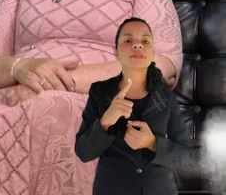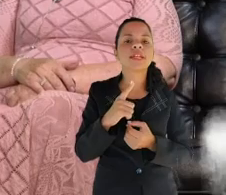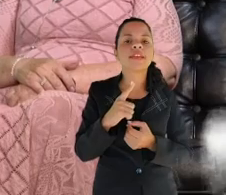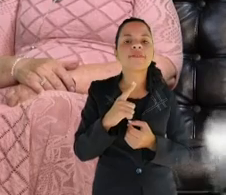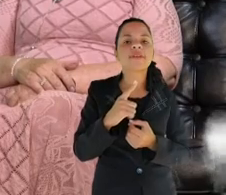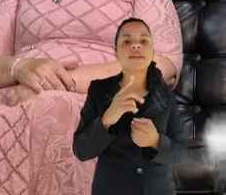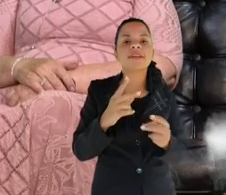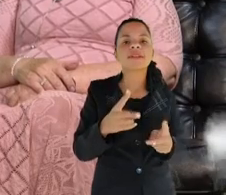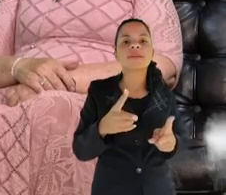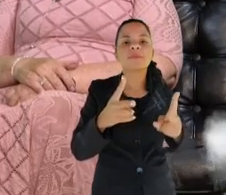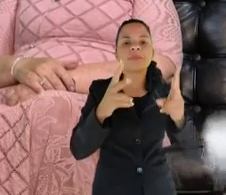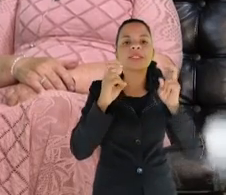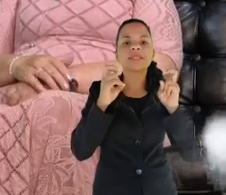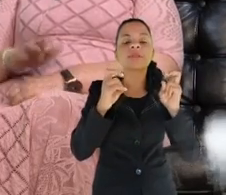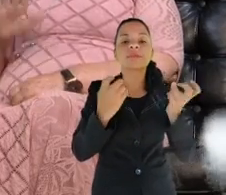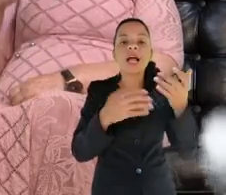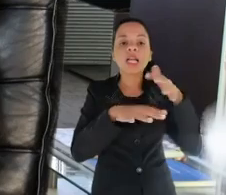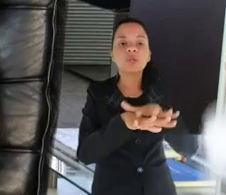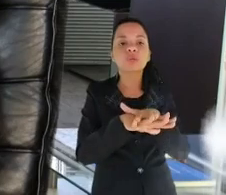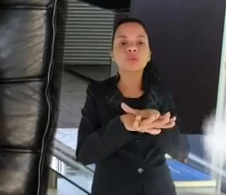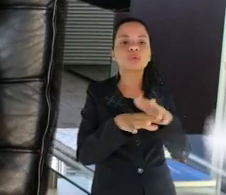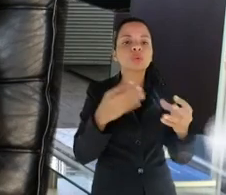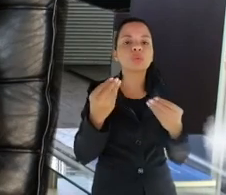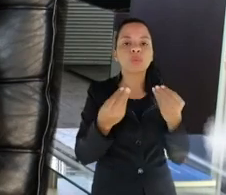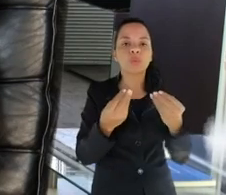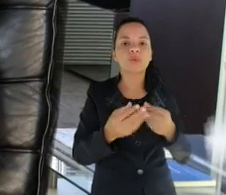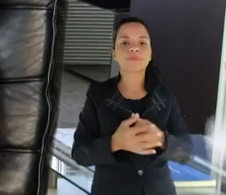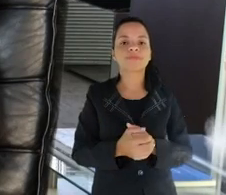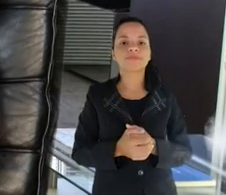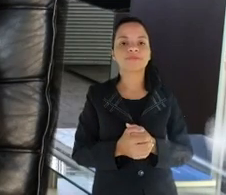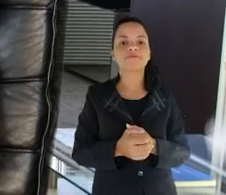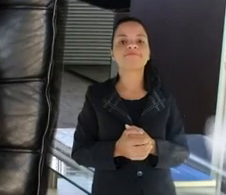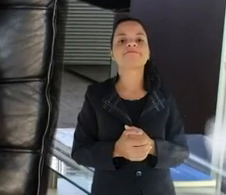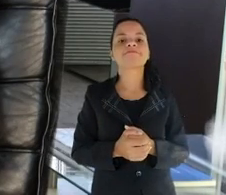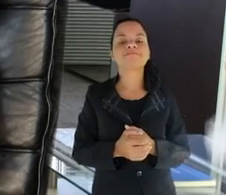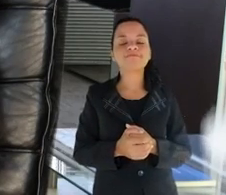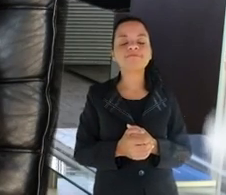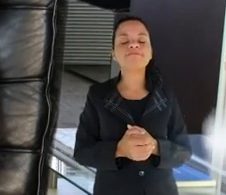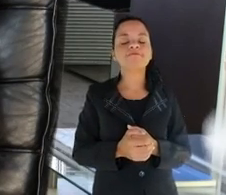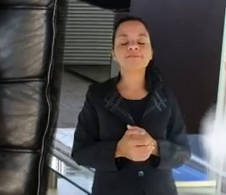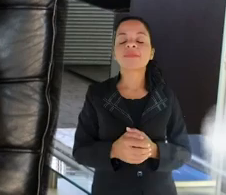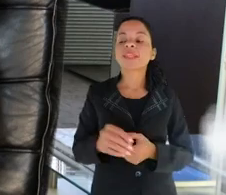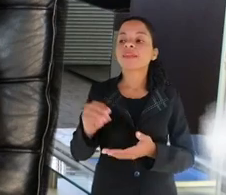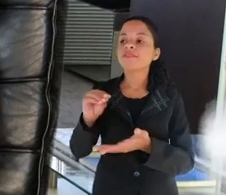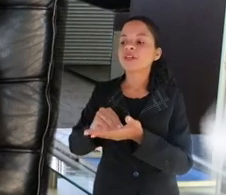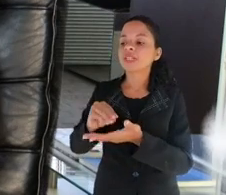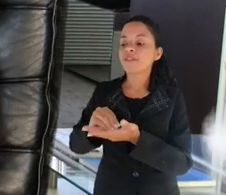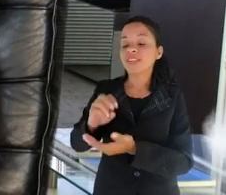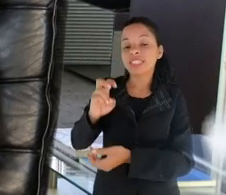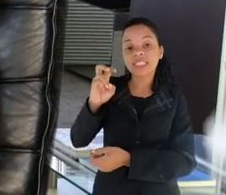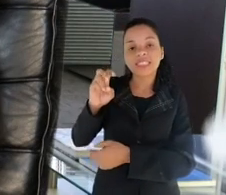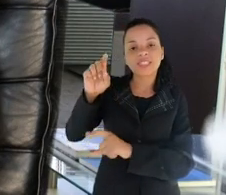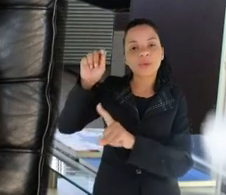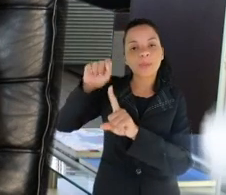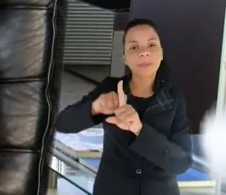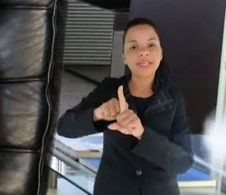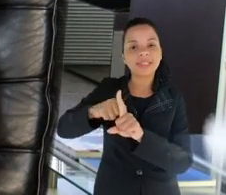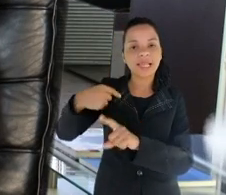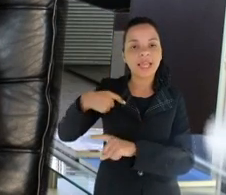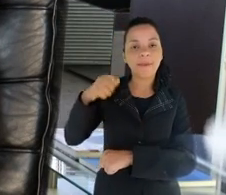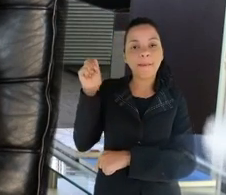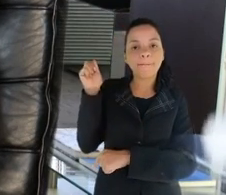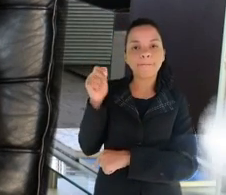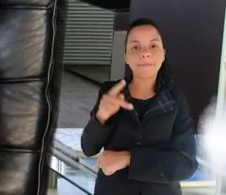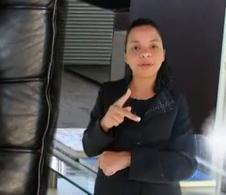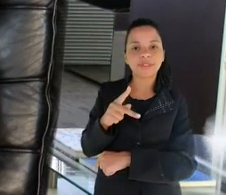essa pauta da inclusão? Faltavam 5 meses para minha aposentadoria. Eu, como professora